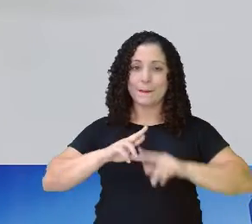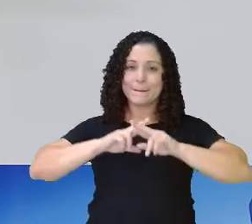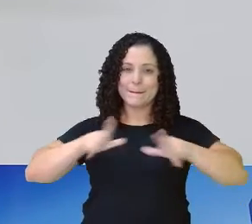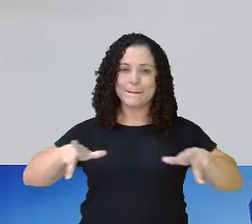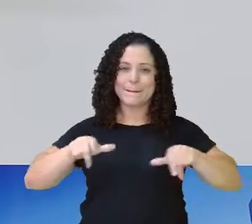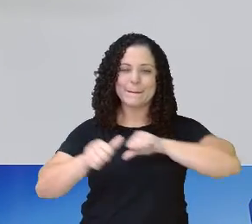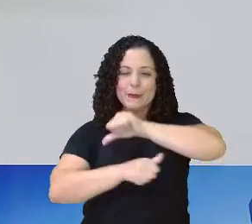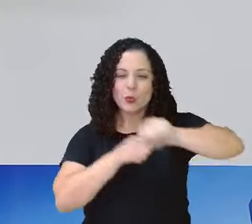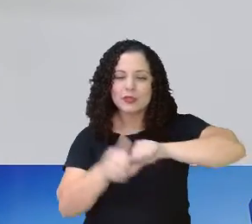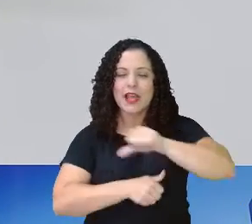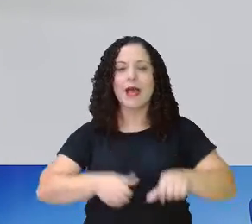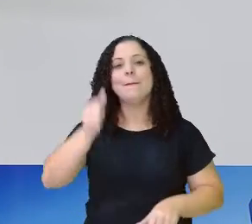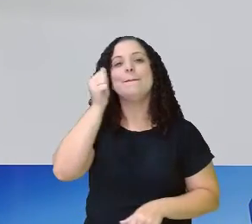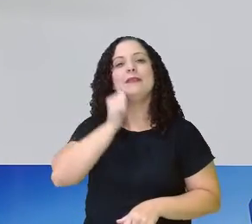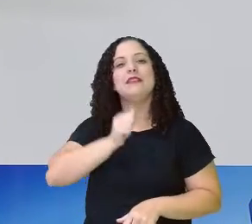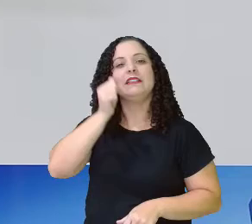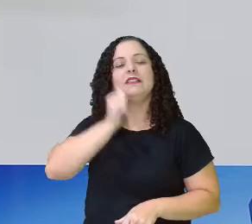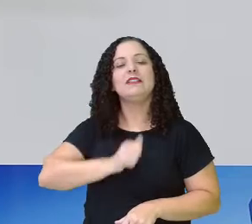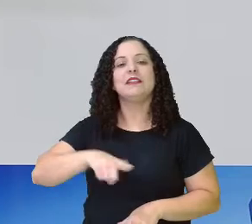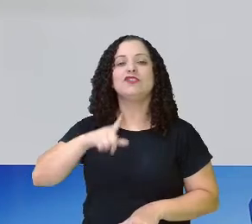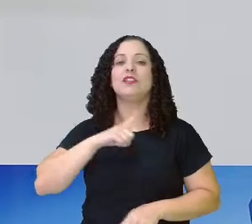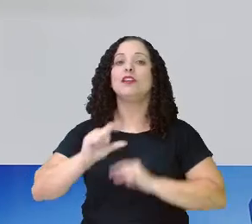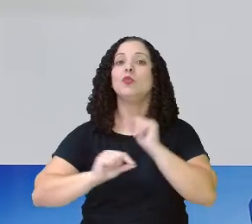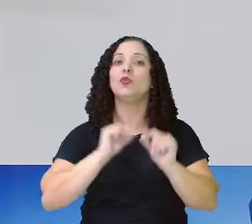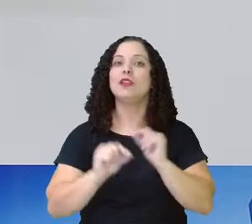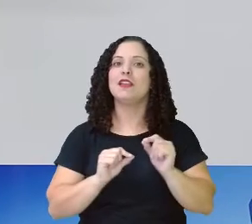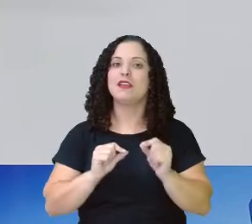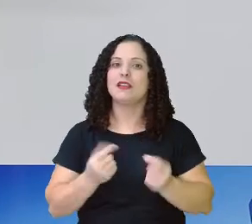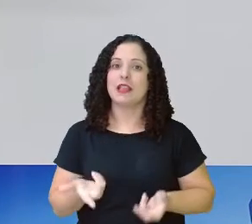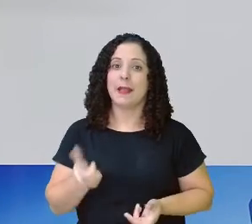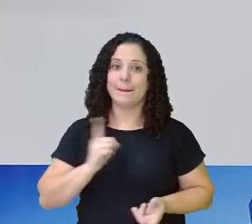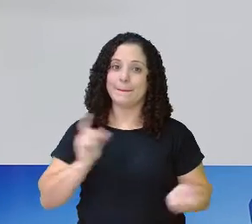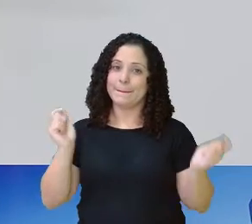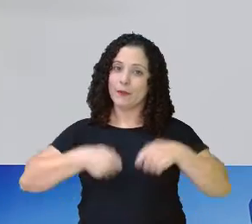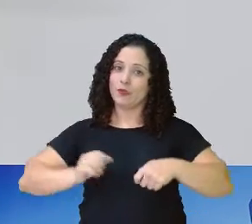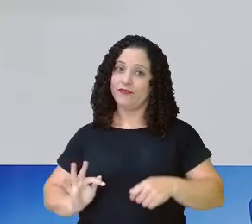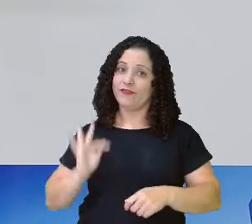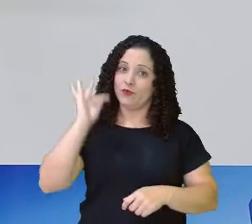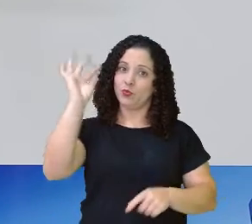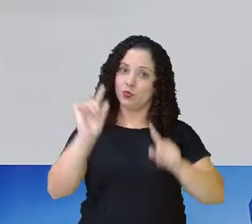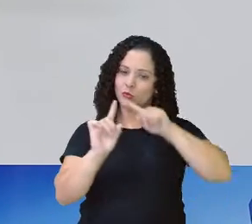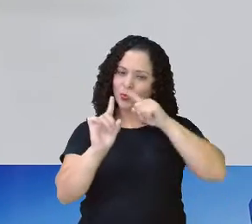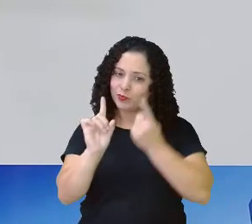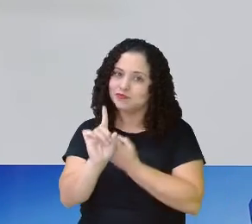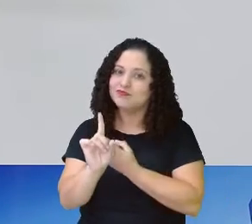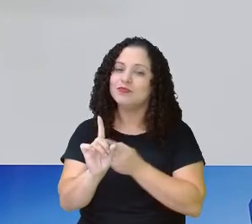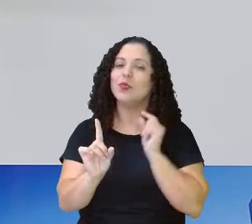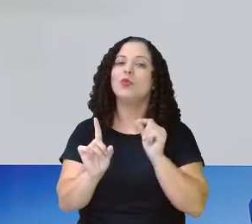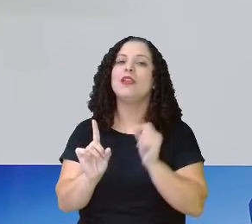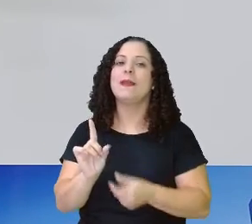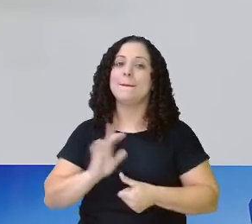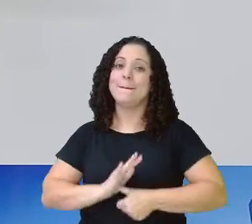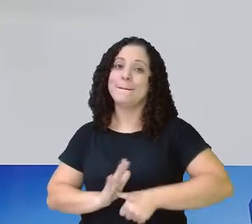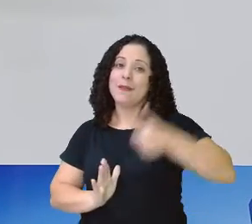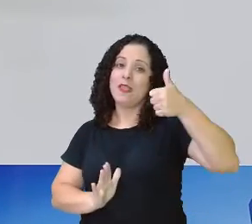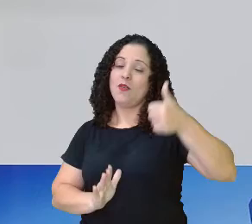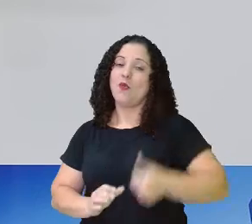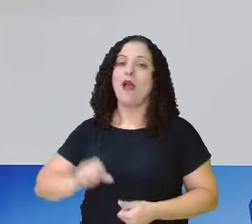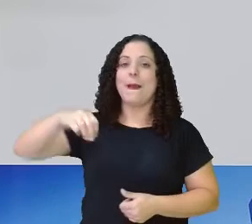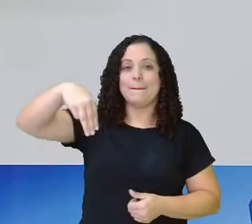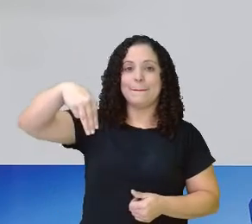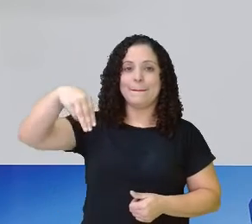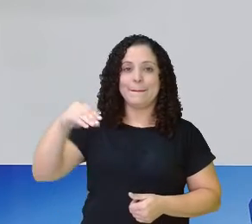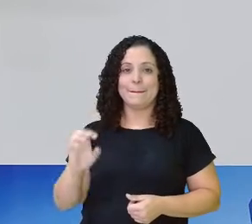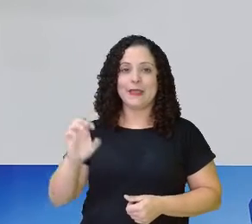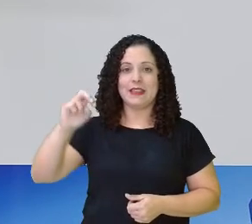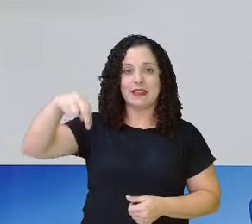muito forte que vai ser fundamental para a reprodução humana mais à frente é a menarca, que é a primeira menstruação, tá?